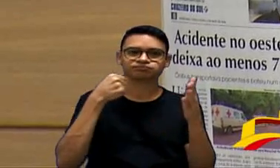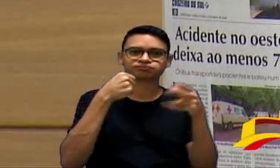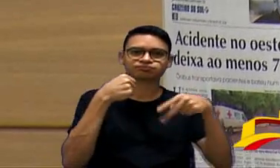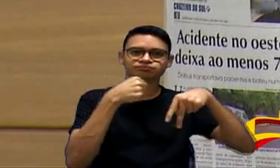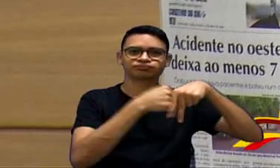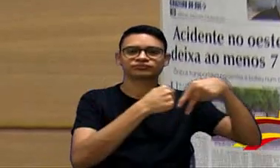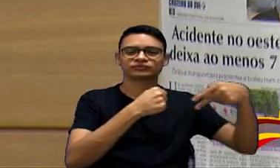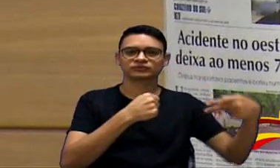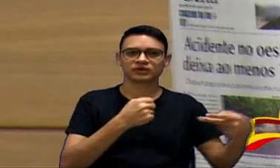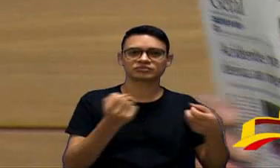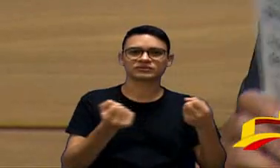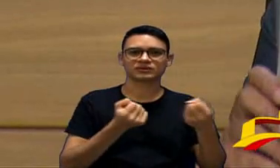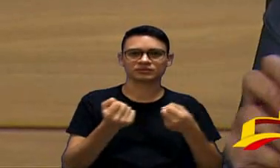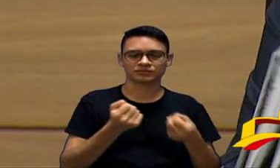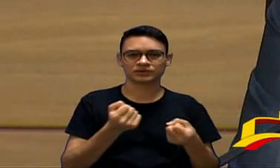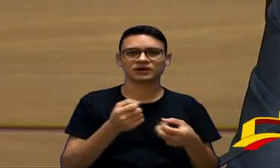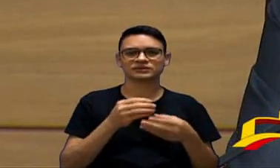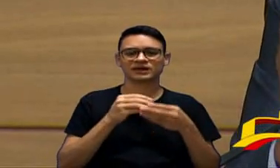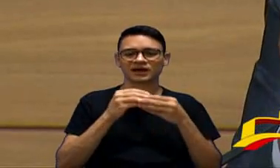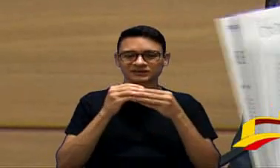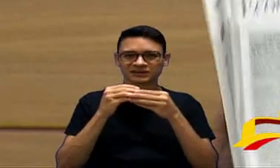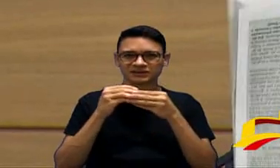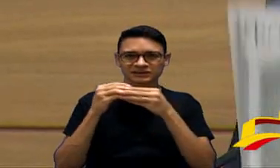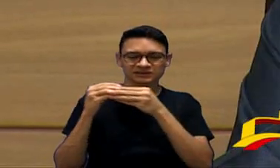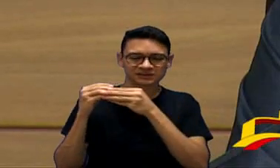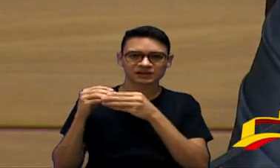morreu 7 pessoas. Então, a gente sabe a dificuldade, né,